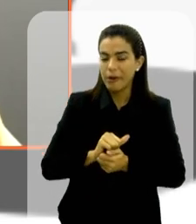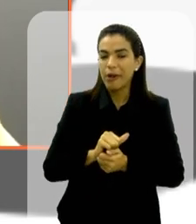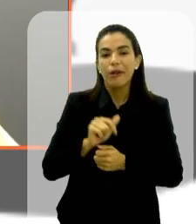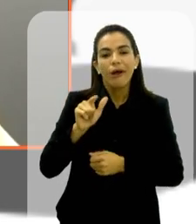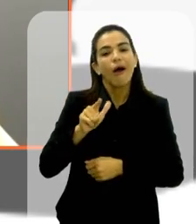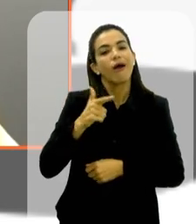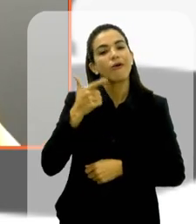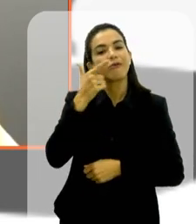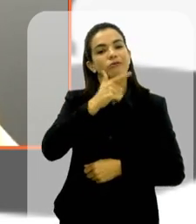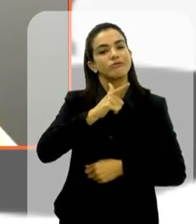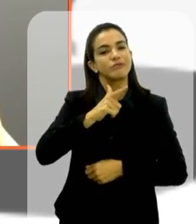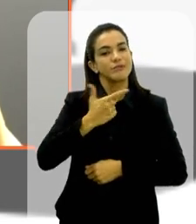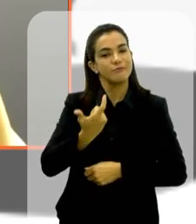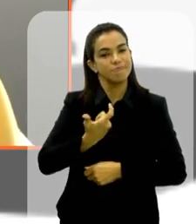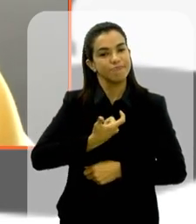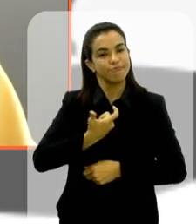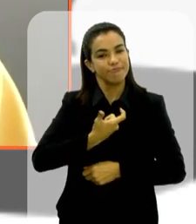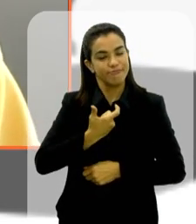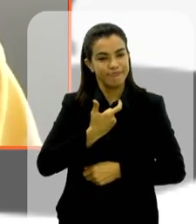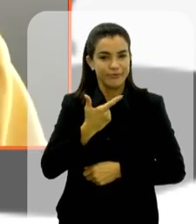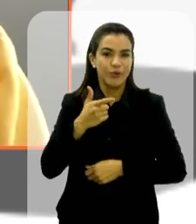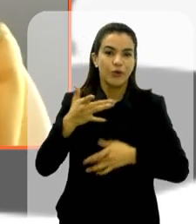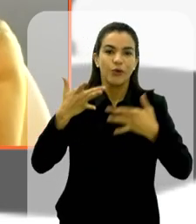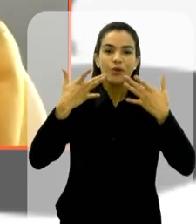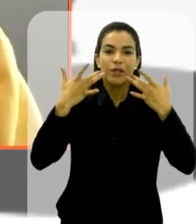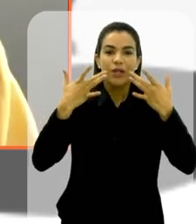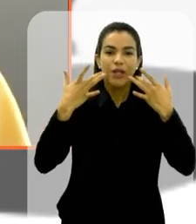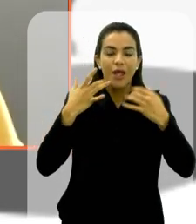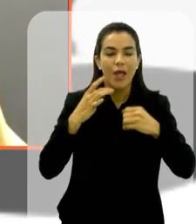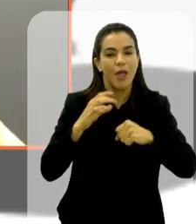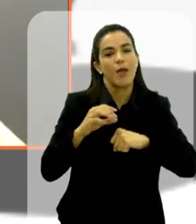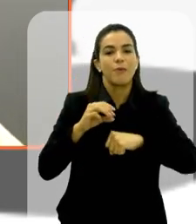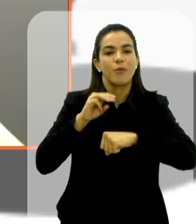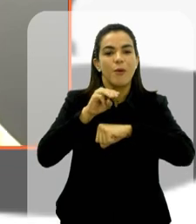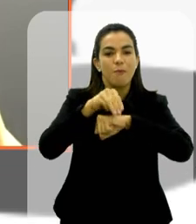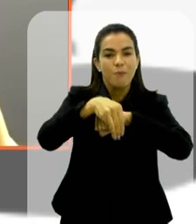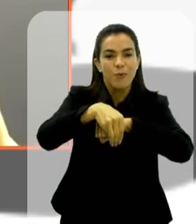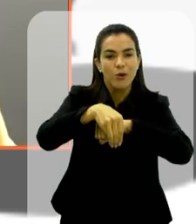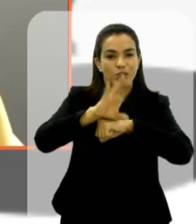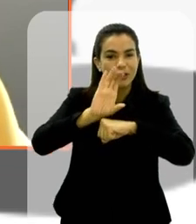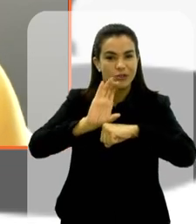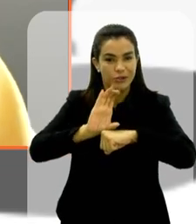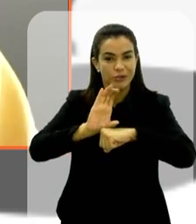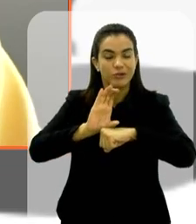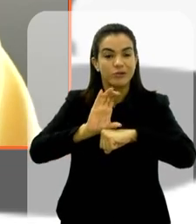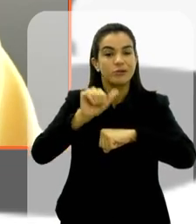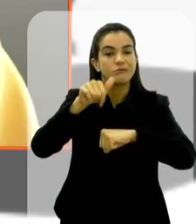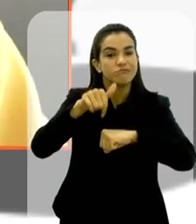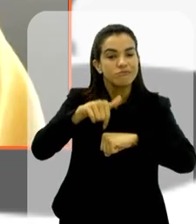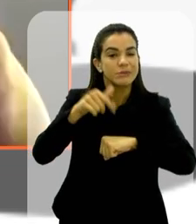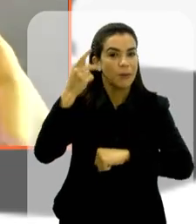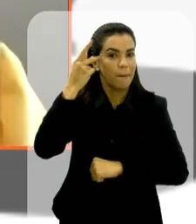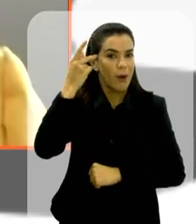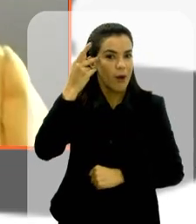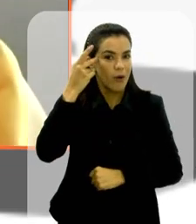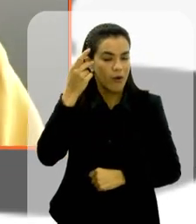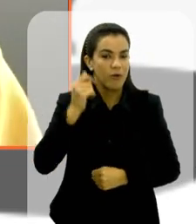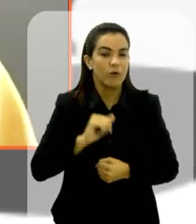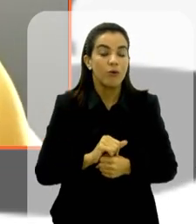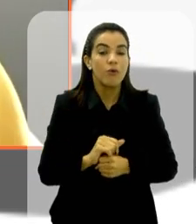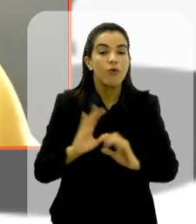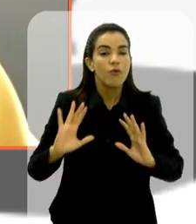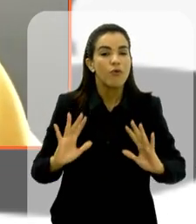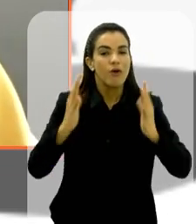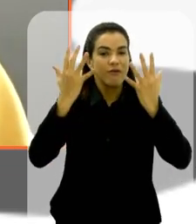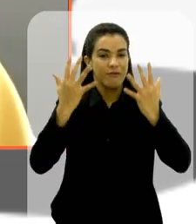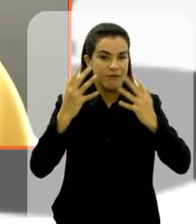Teatro Pascoal Carlos Magno, lá em Mogi das Cruzes, em São Paulo, lá com o evento da Sociedade